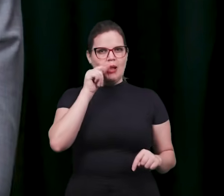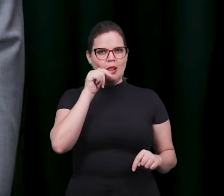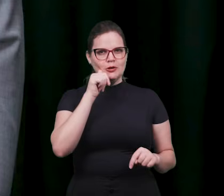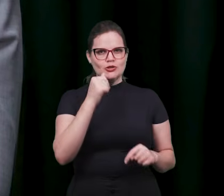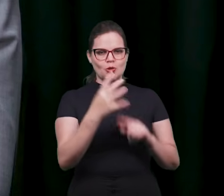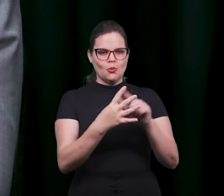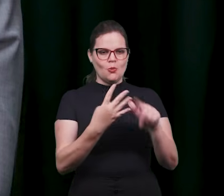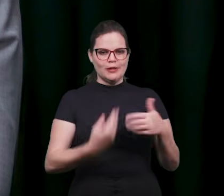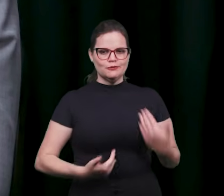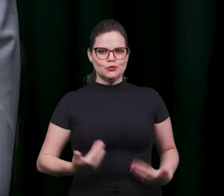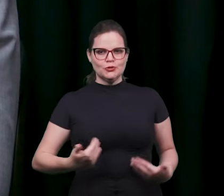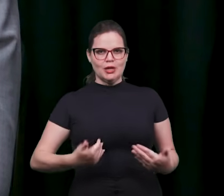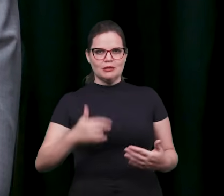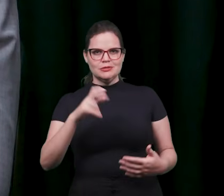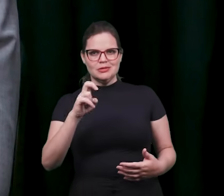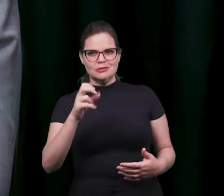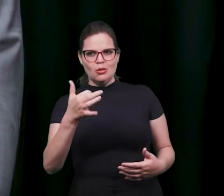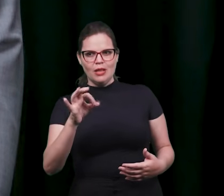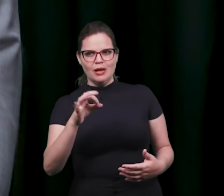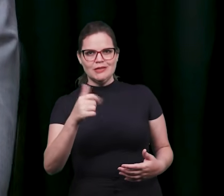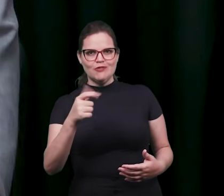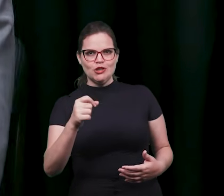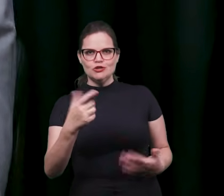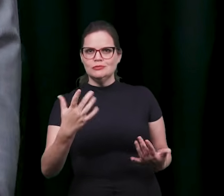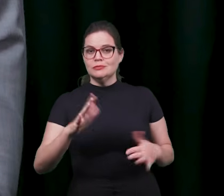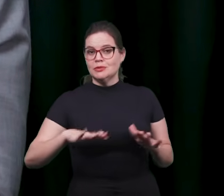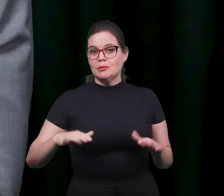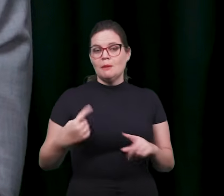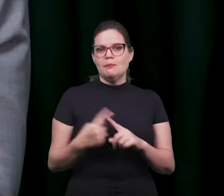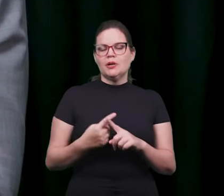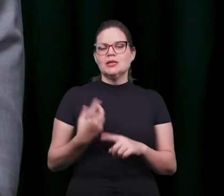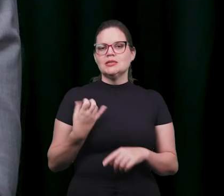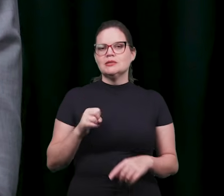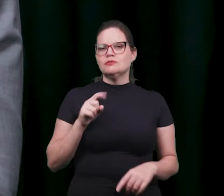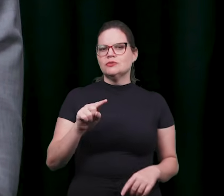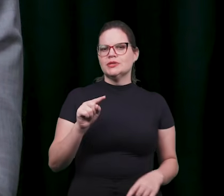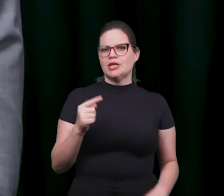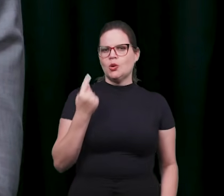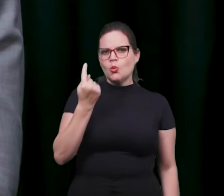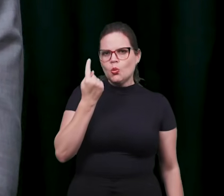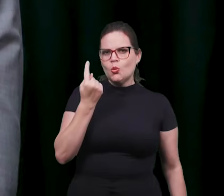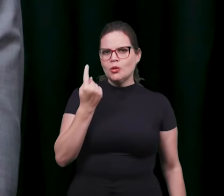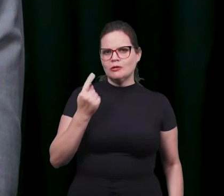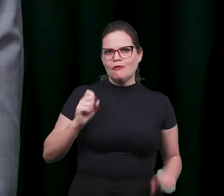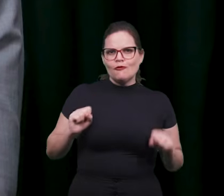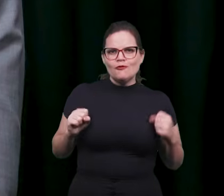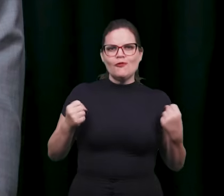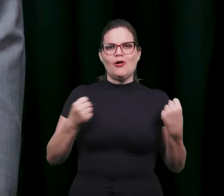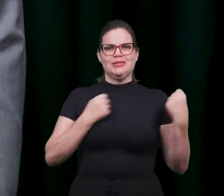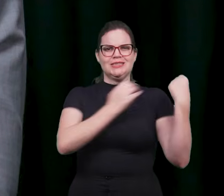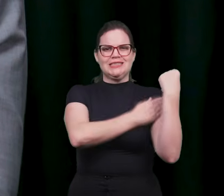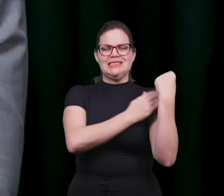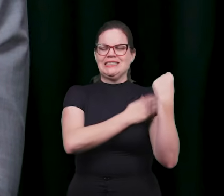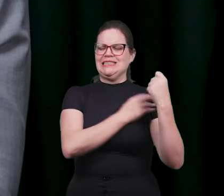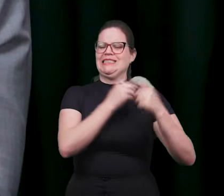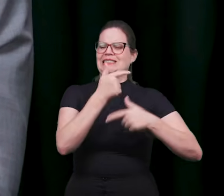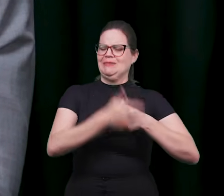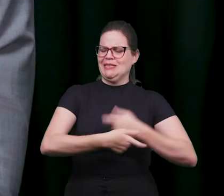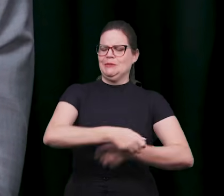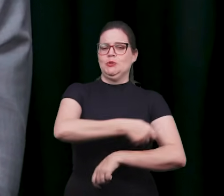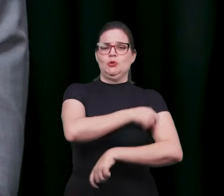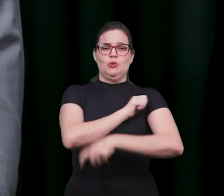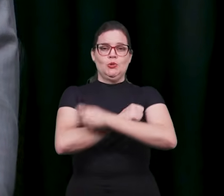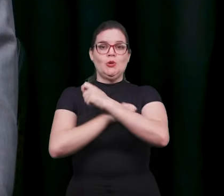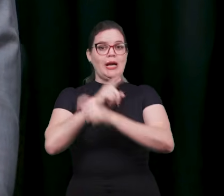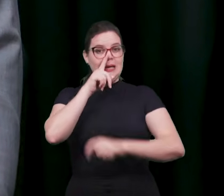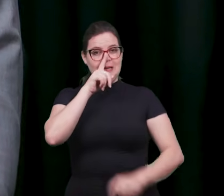com 4 funcionários, com 5, com 10, porque você depender apenas da sua força física, é